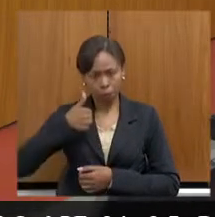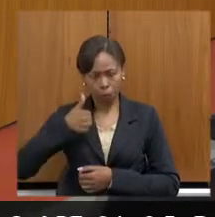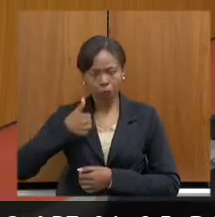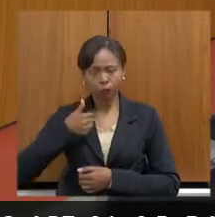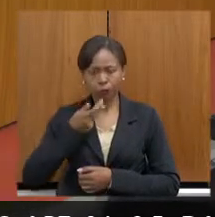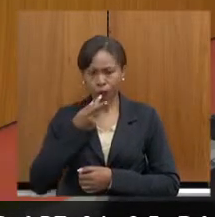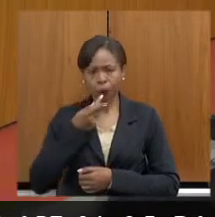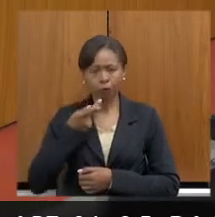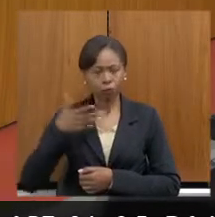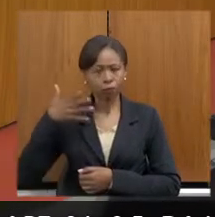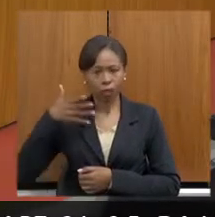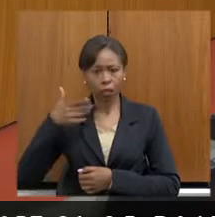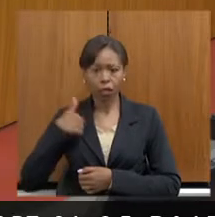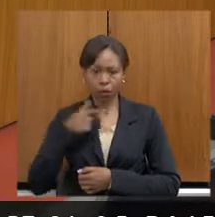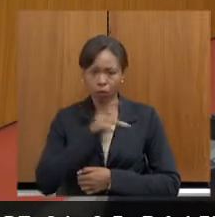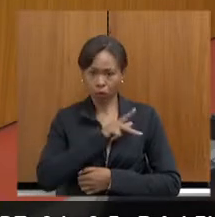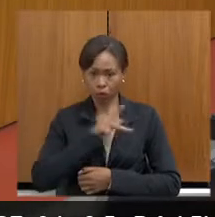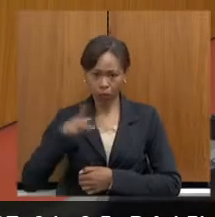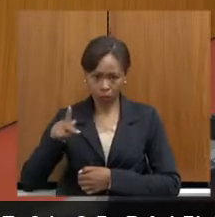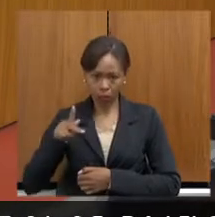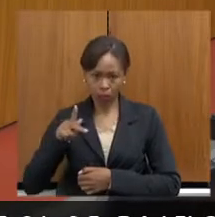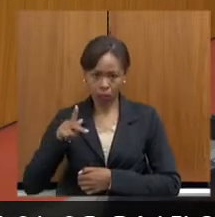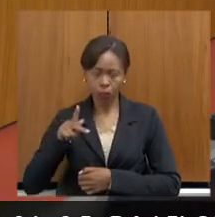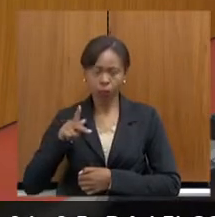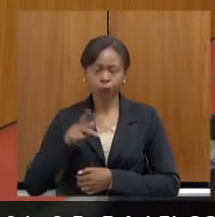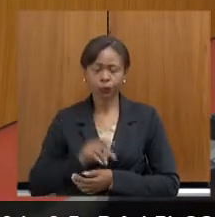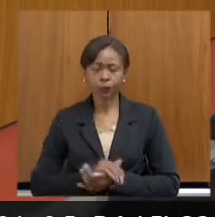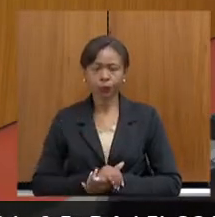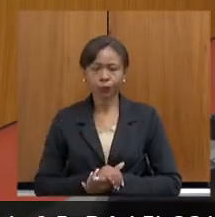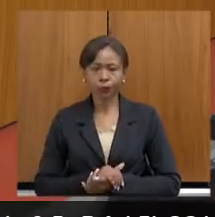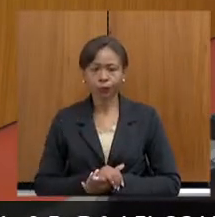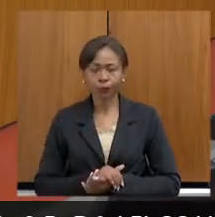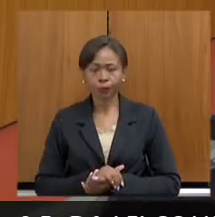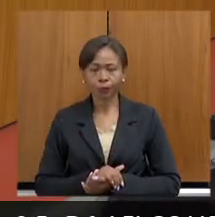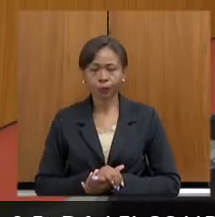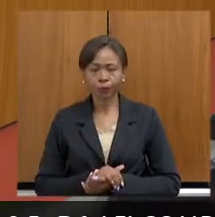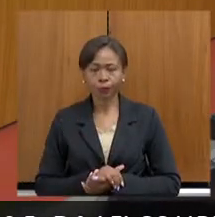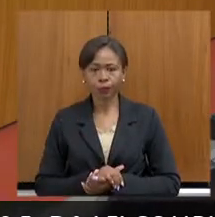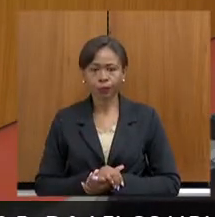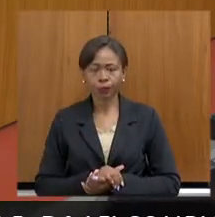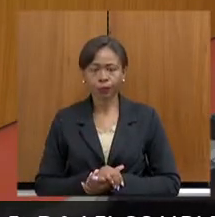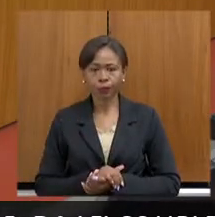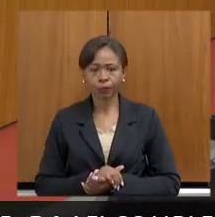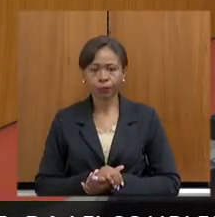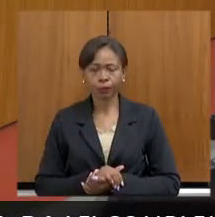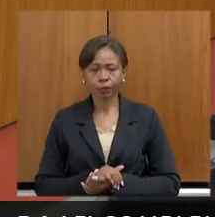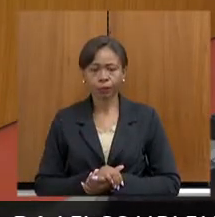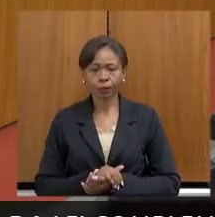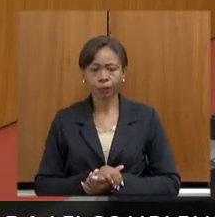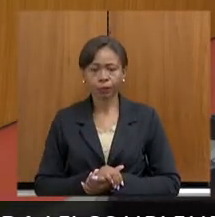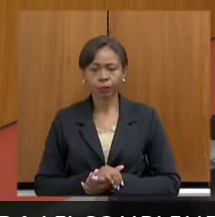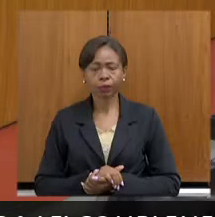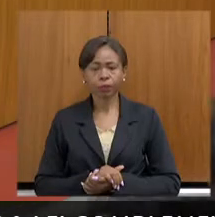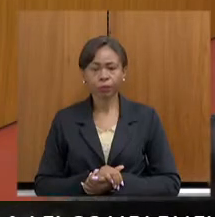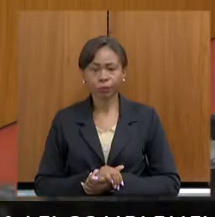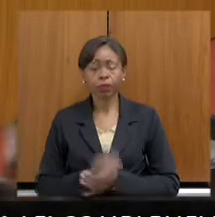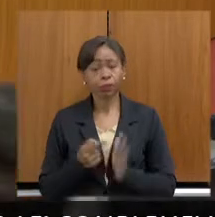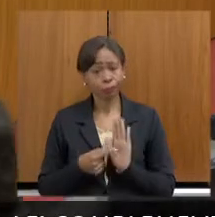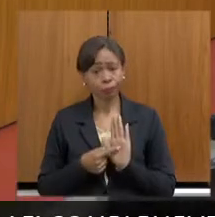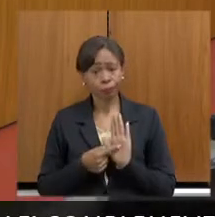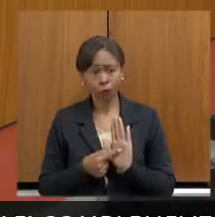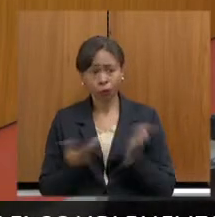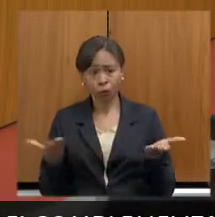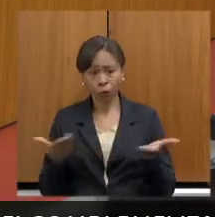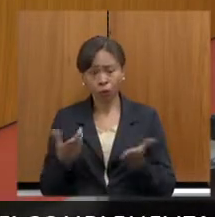presidente dessa dessa reunião secretário eu quero registrar também a a